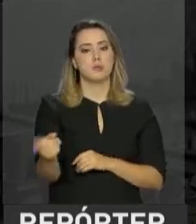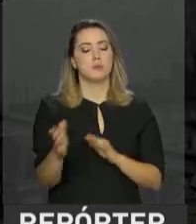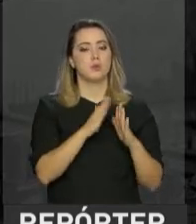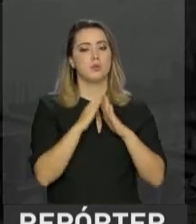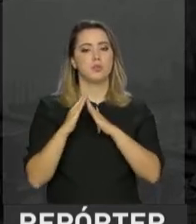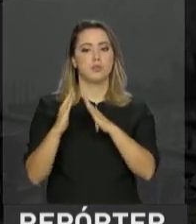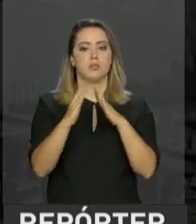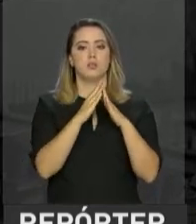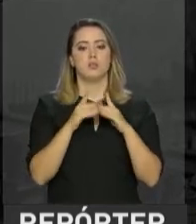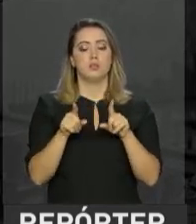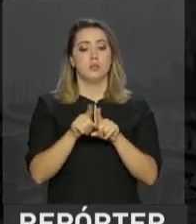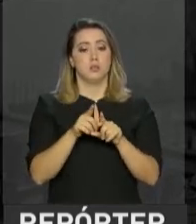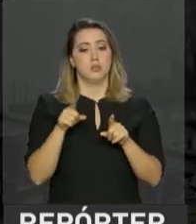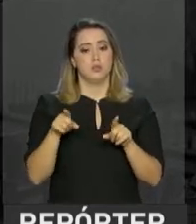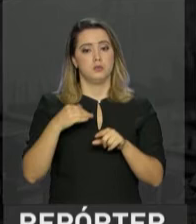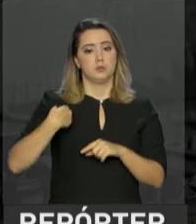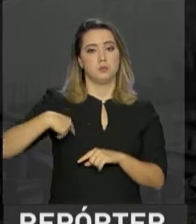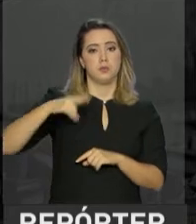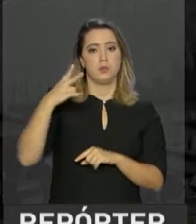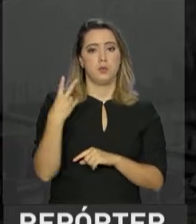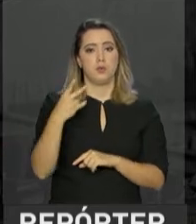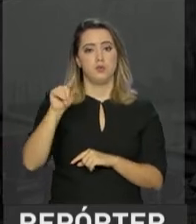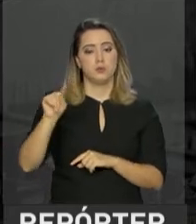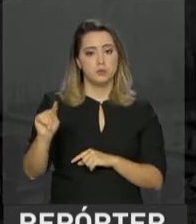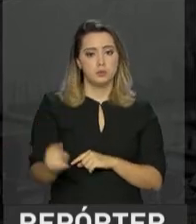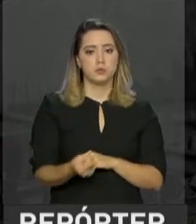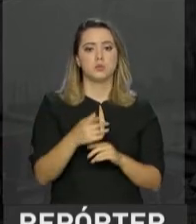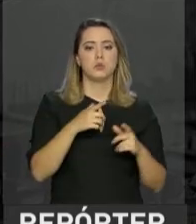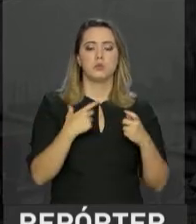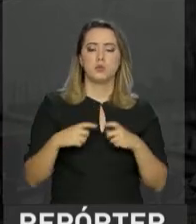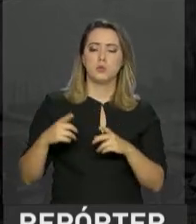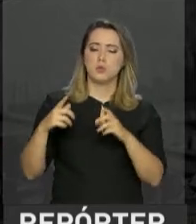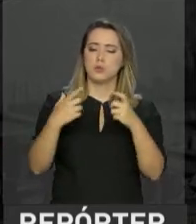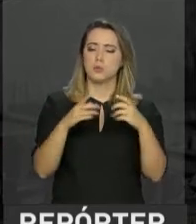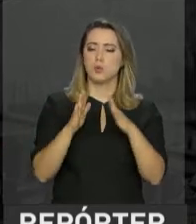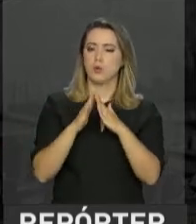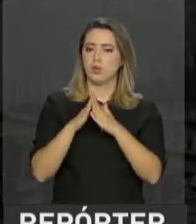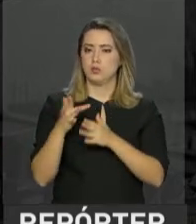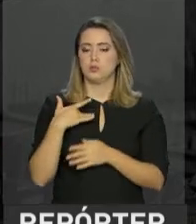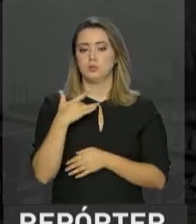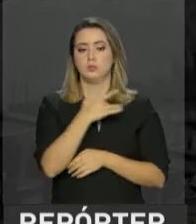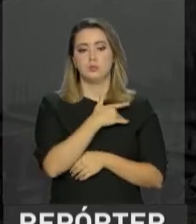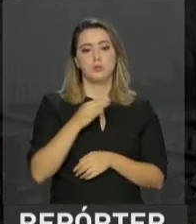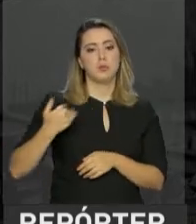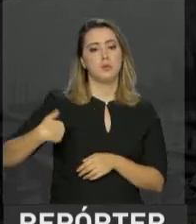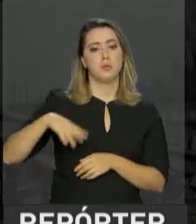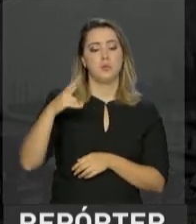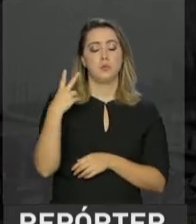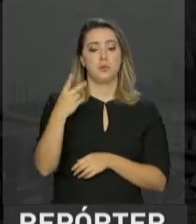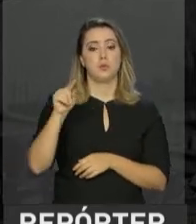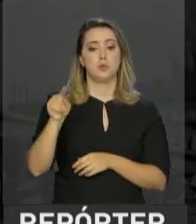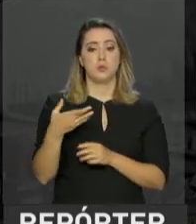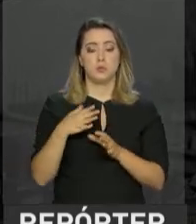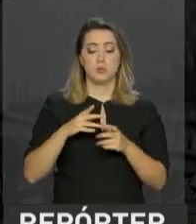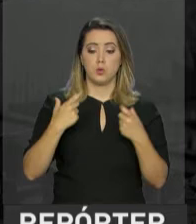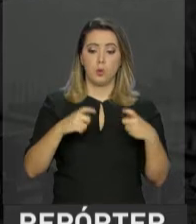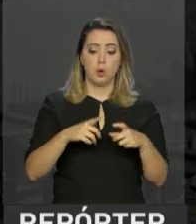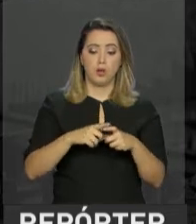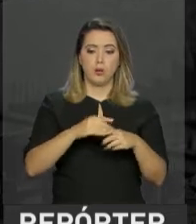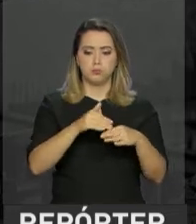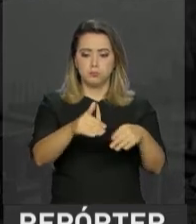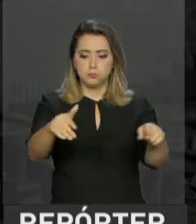unidades habitacionais mais de duas mil unidades básicas de saúde e mais de duas mil quadras poliesportivas